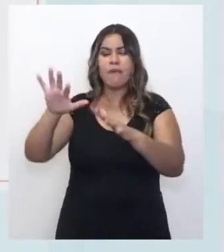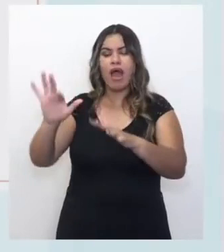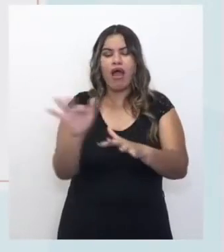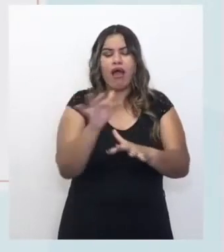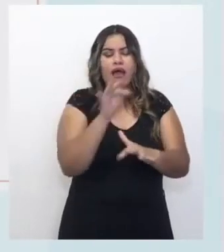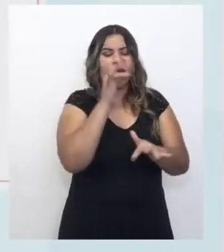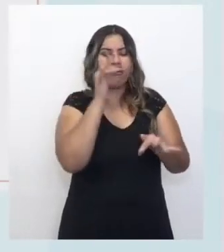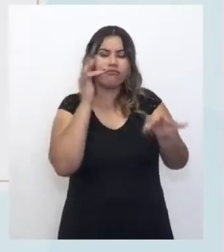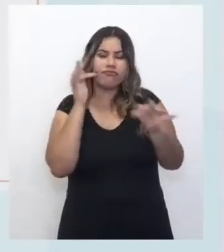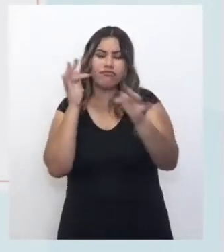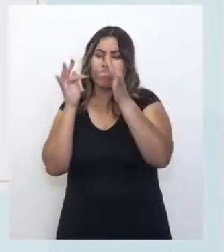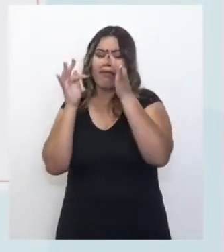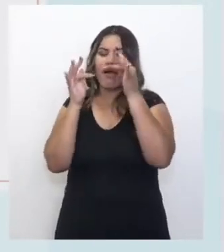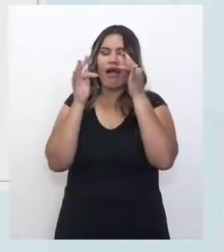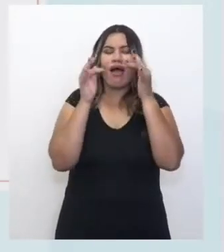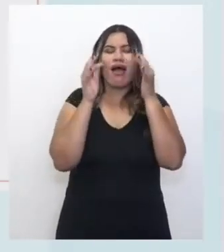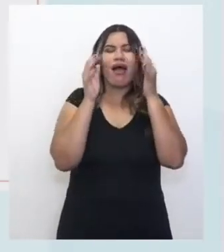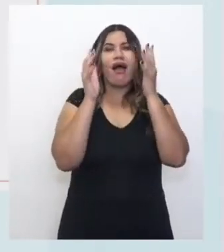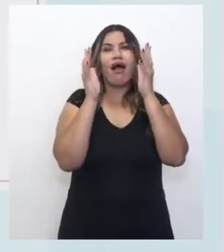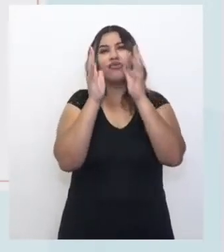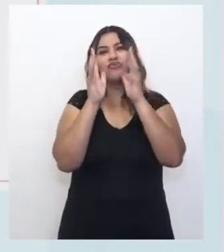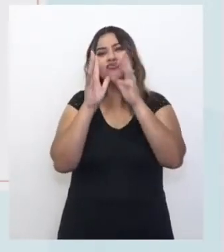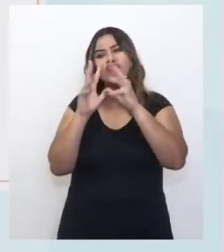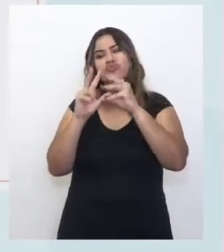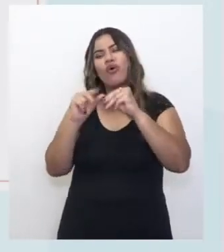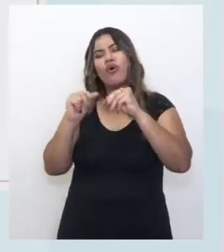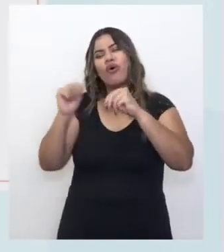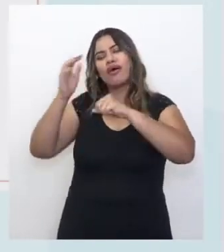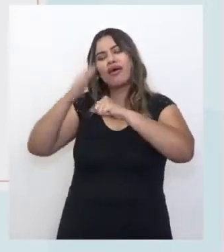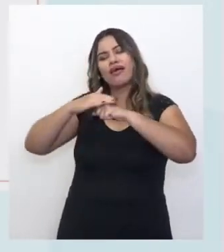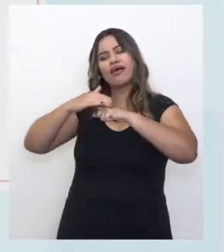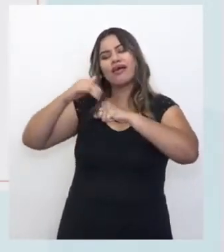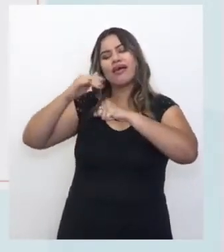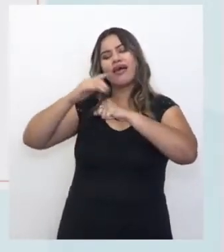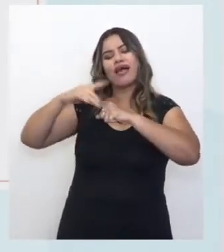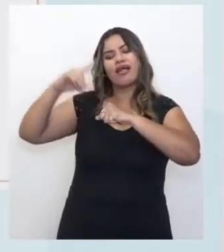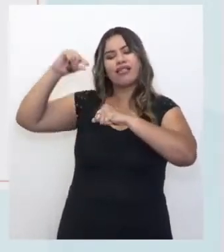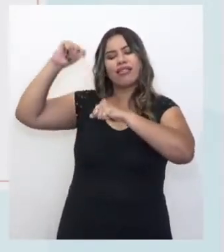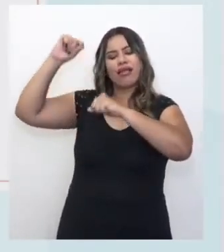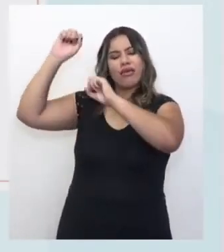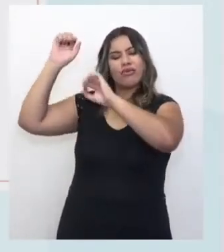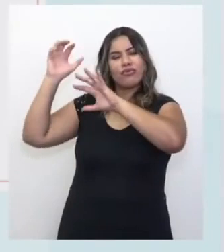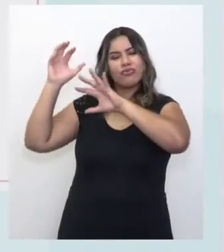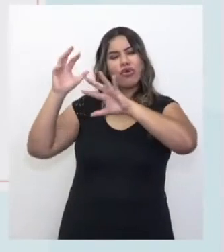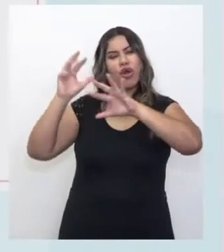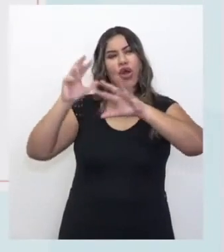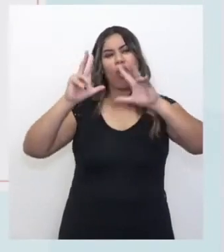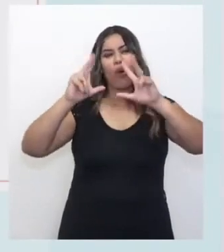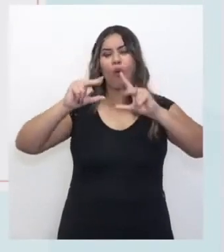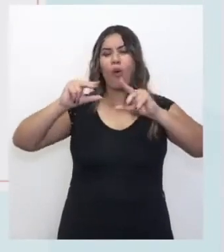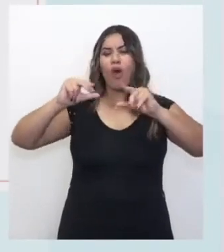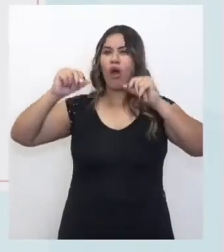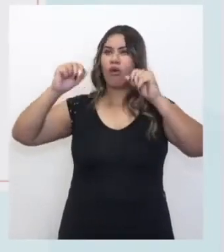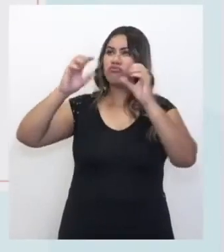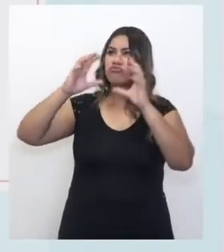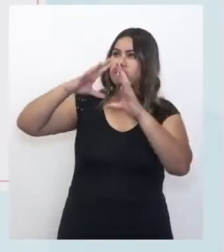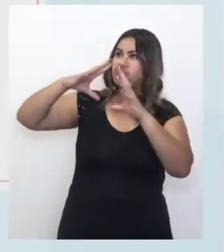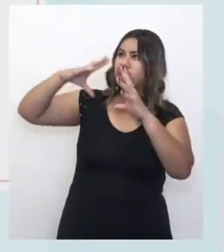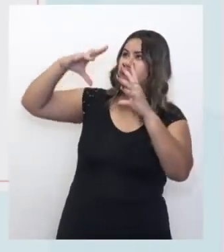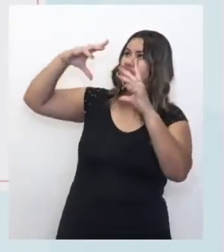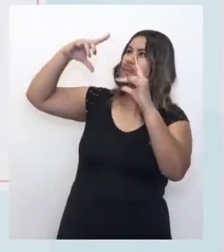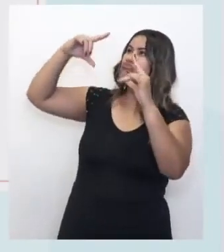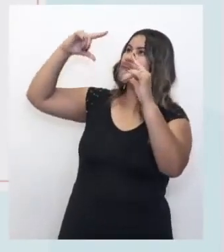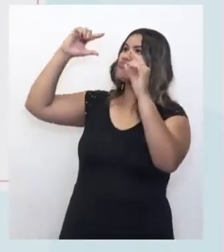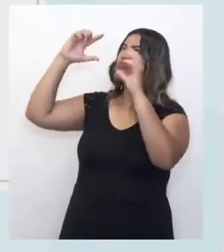Noites queridas que Deus prateia, como a luz dos sonhos das nebulosas. Ó noites claras de lua